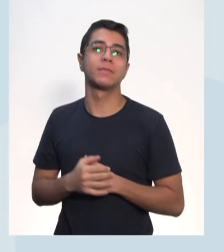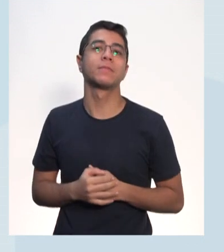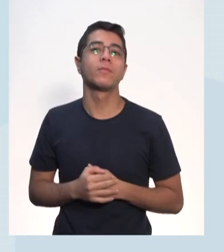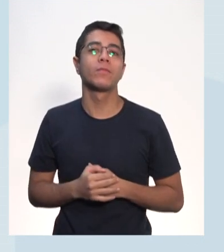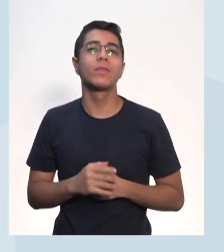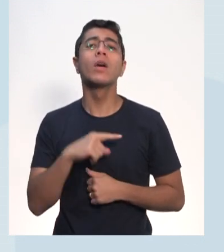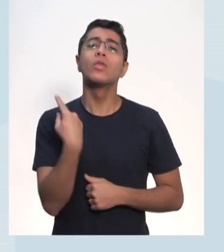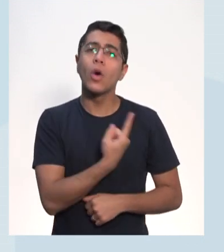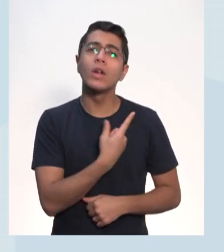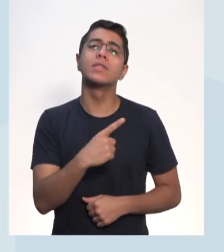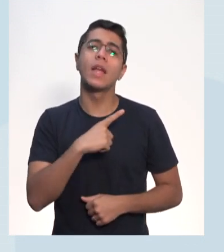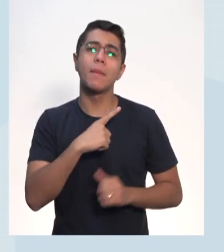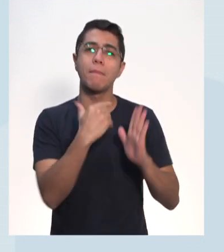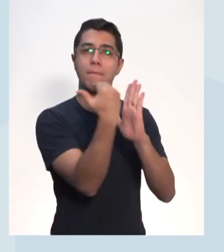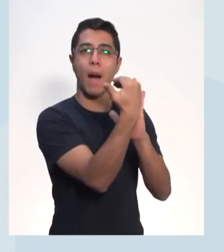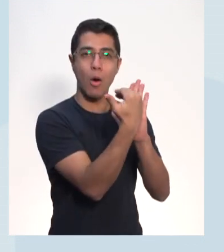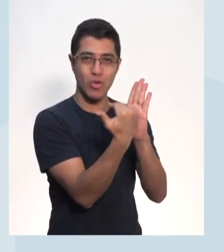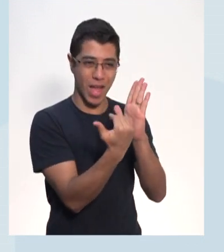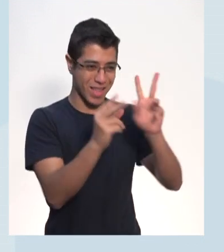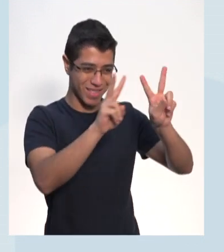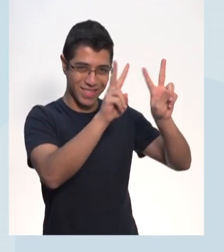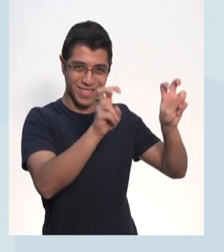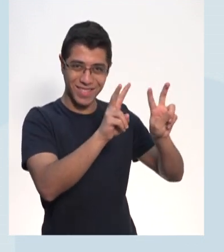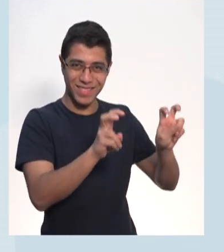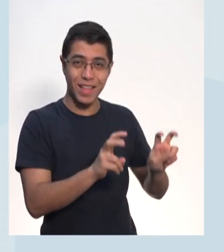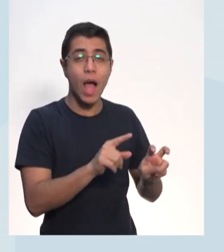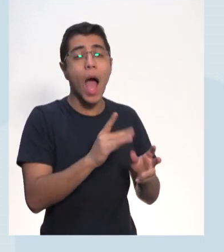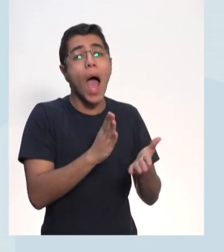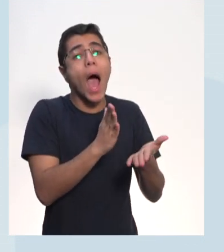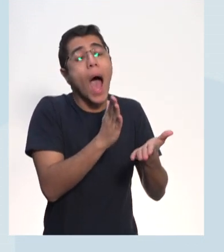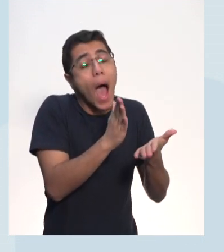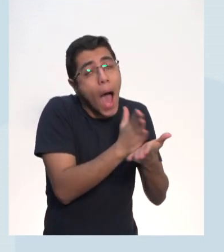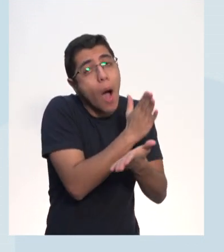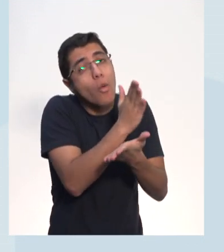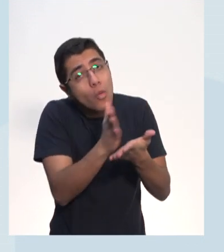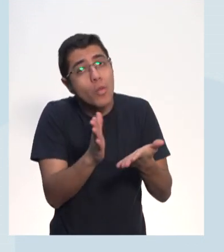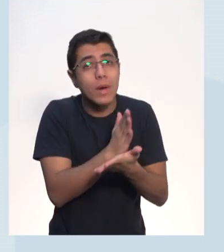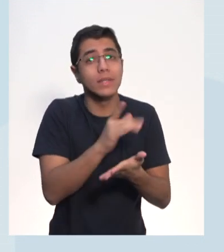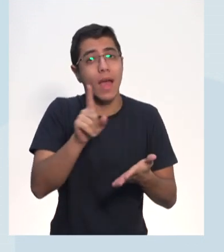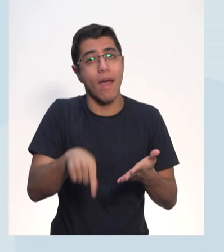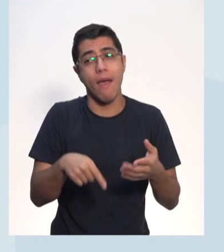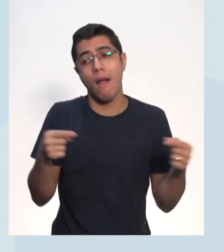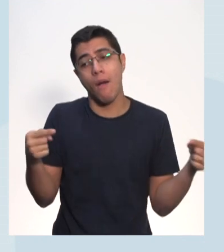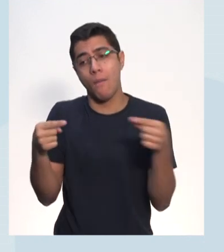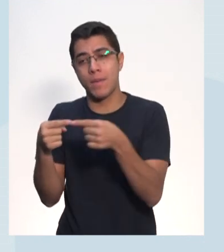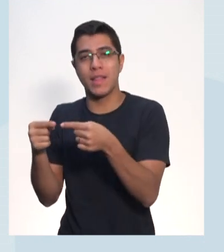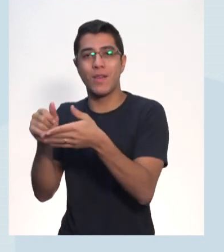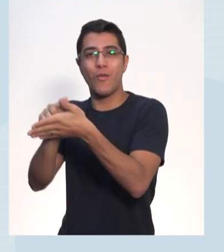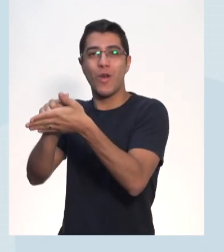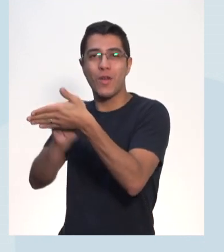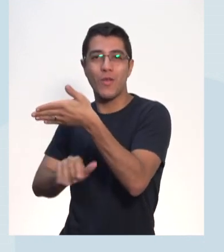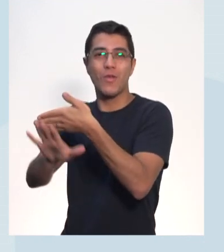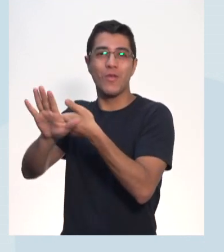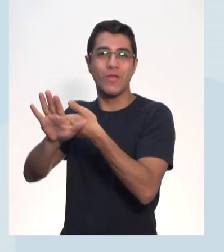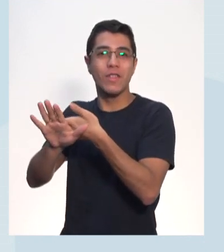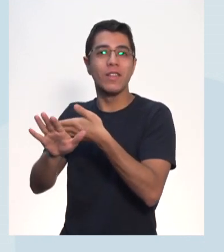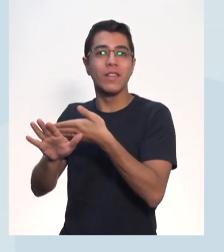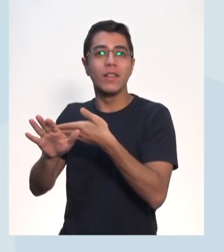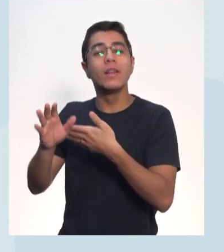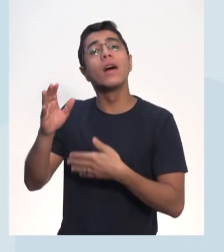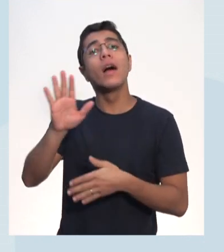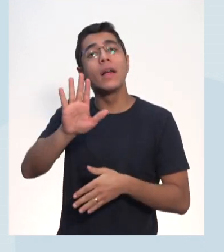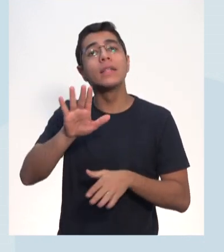algumas pautas que elas são específicas do currículo em relação ao componente curricular. Pautas por